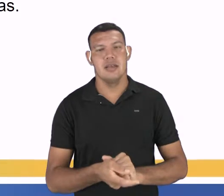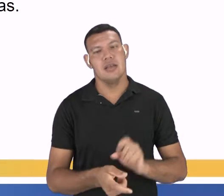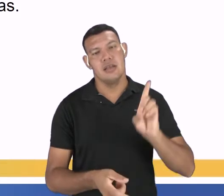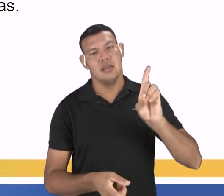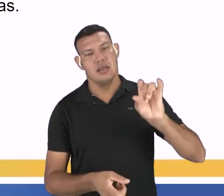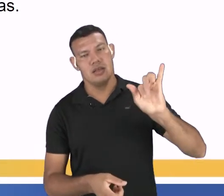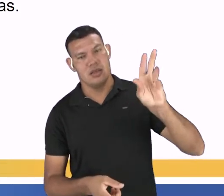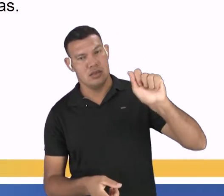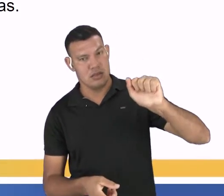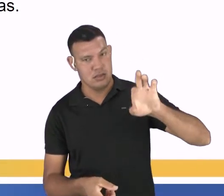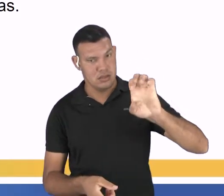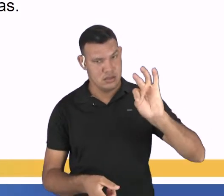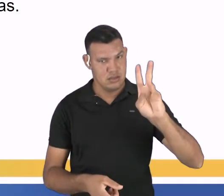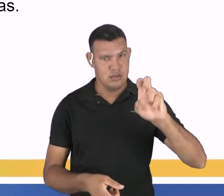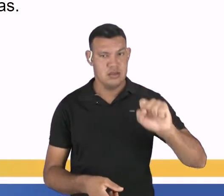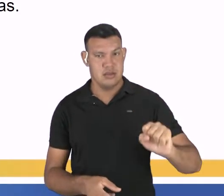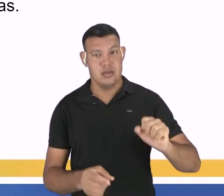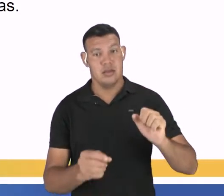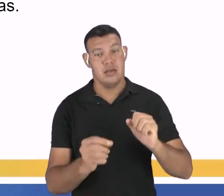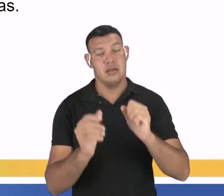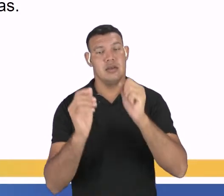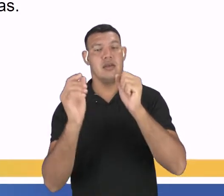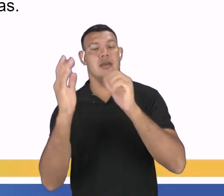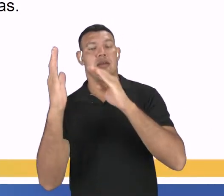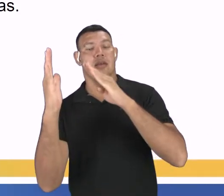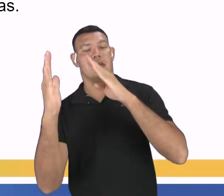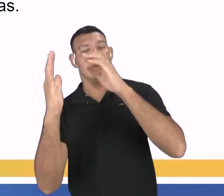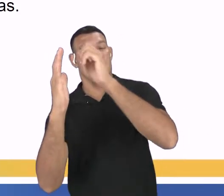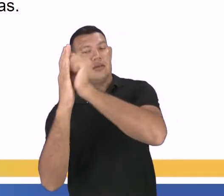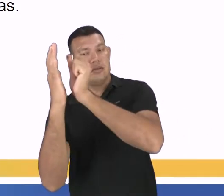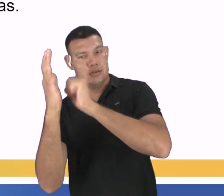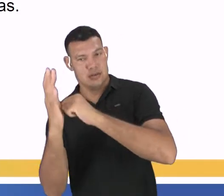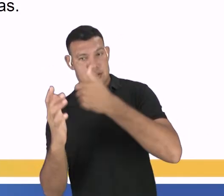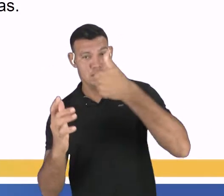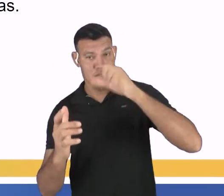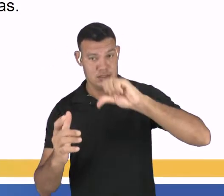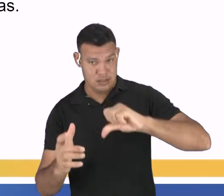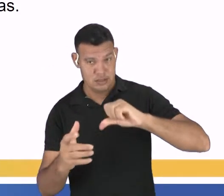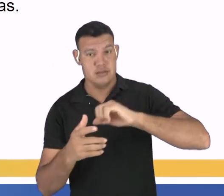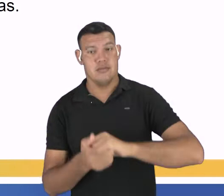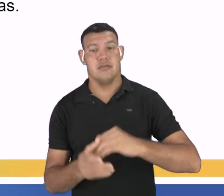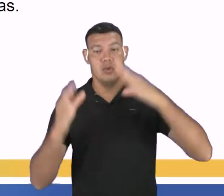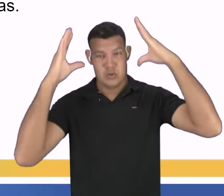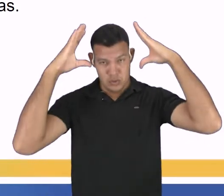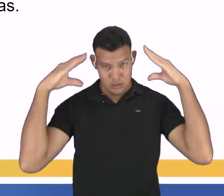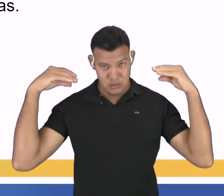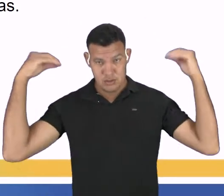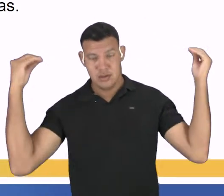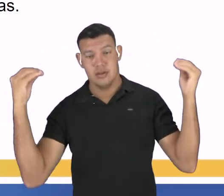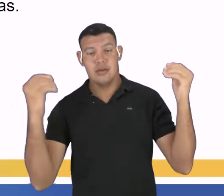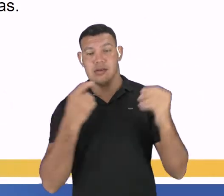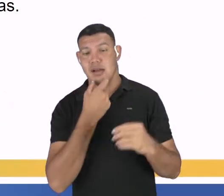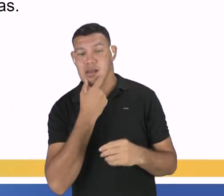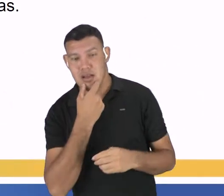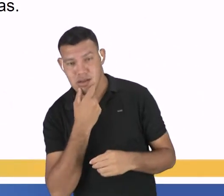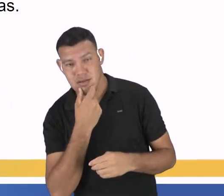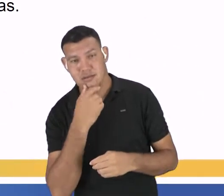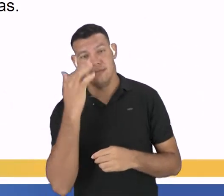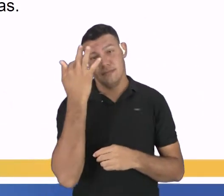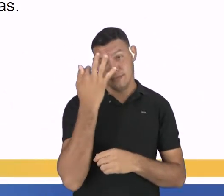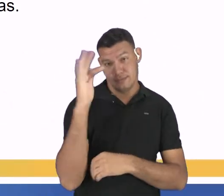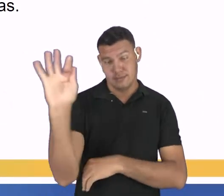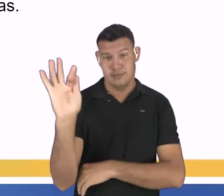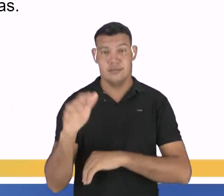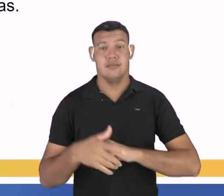durante a metade do século XIX, a África continha apenas colonizadores holandeses, britânicos e franceses.